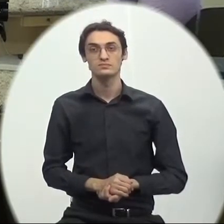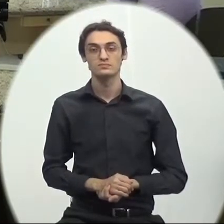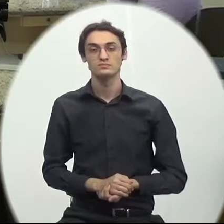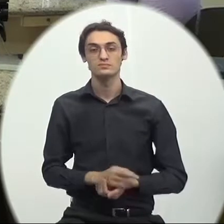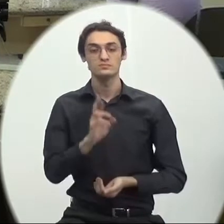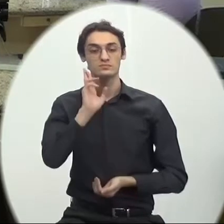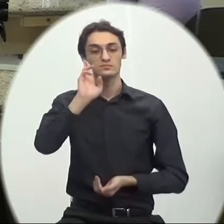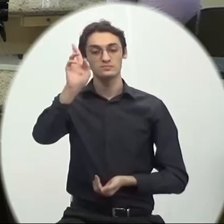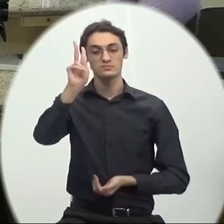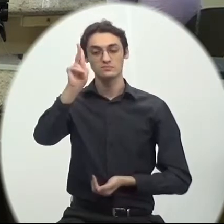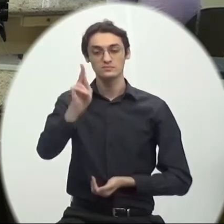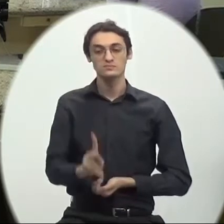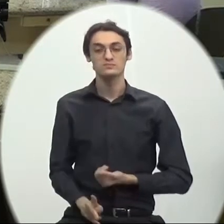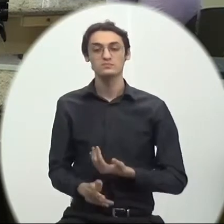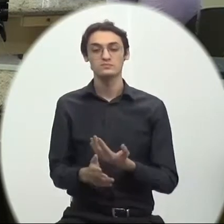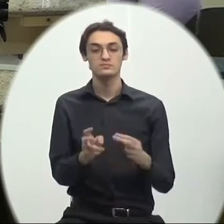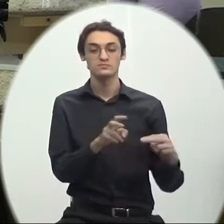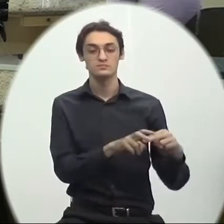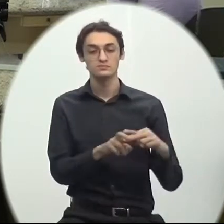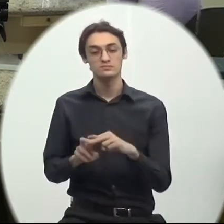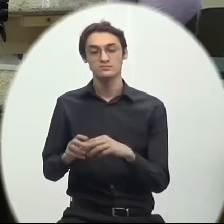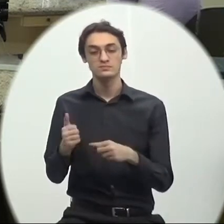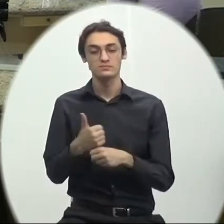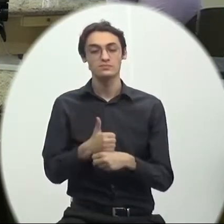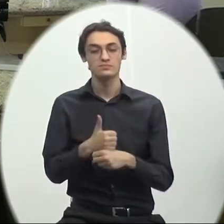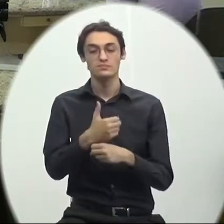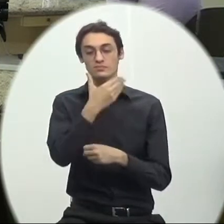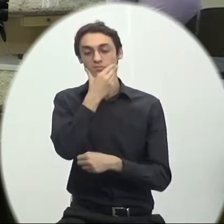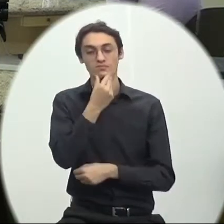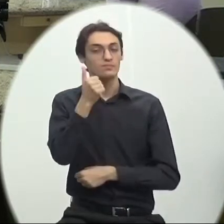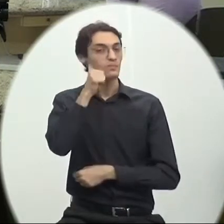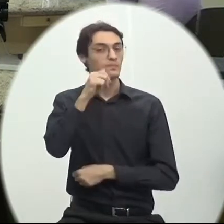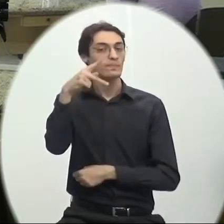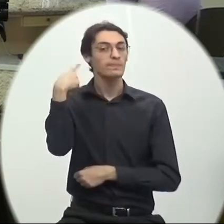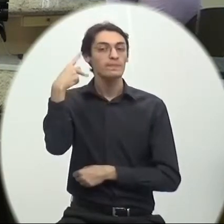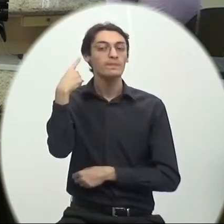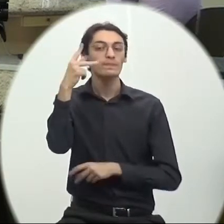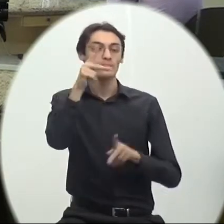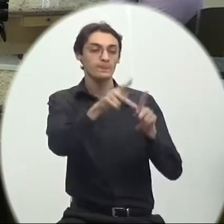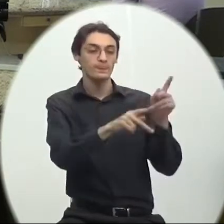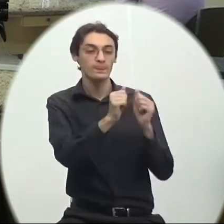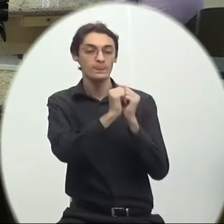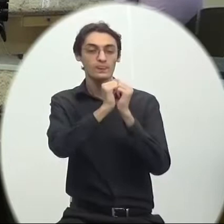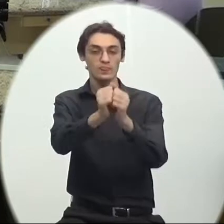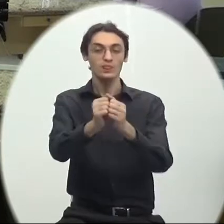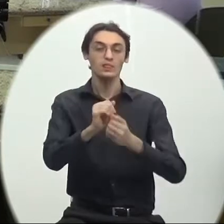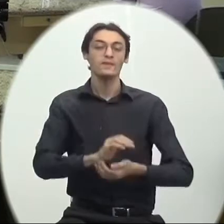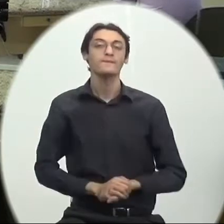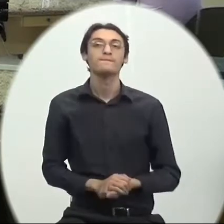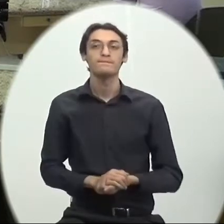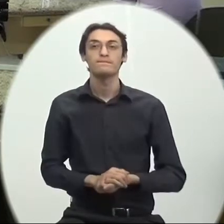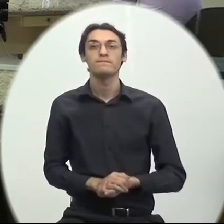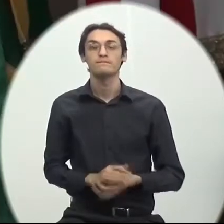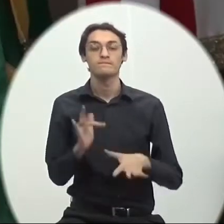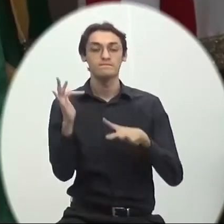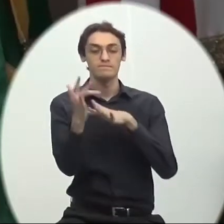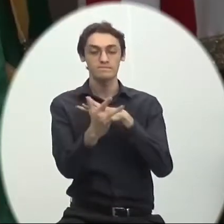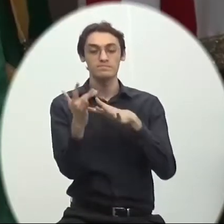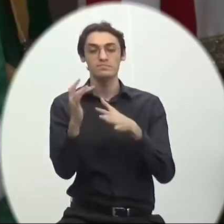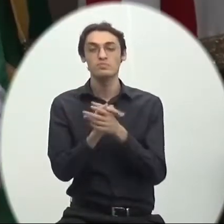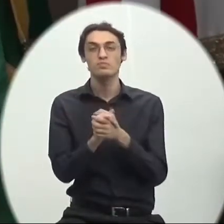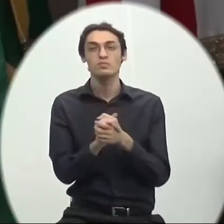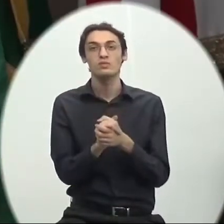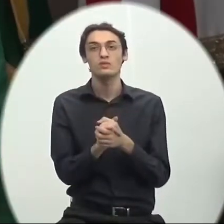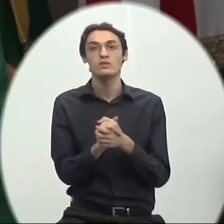Senhor presidente, membros da mesa, senhores vereadores, vereadoras, público que nos acompanha pelas redes